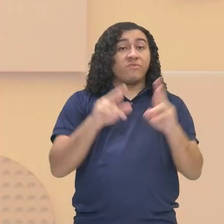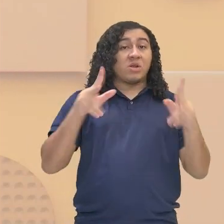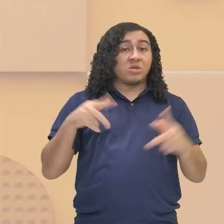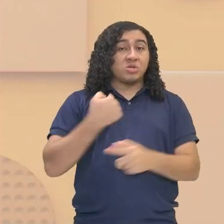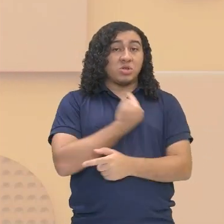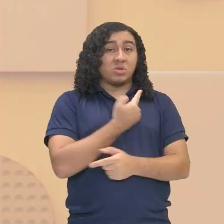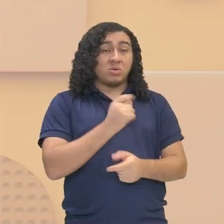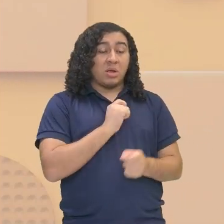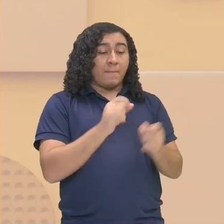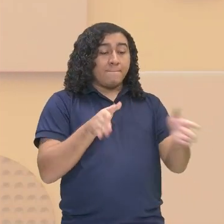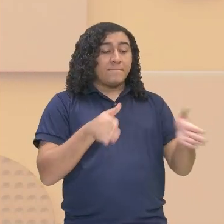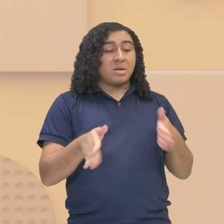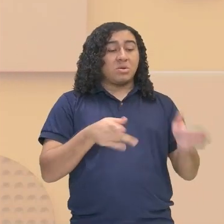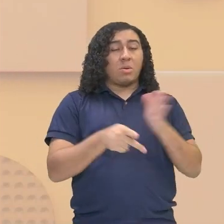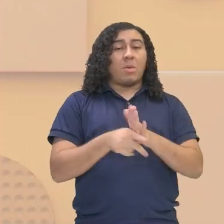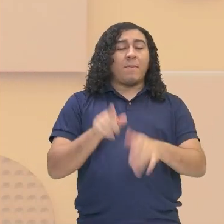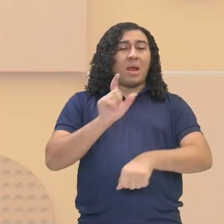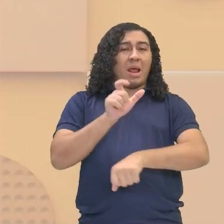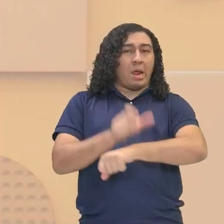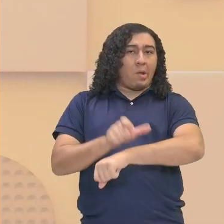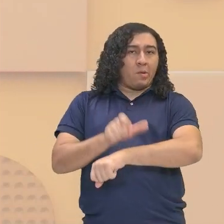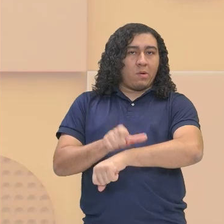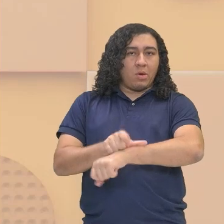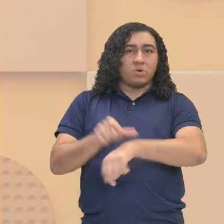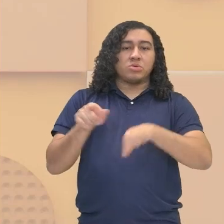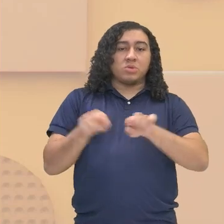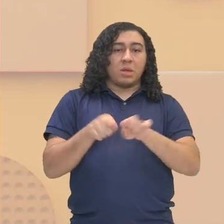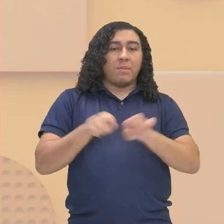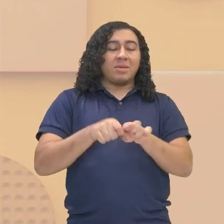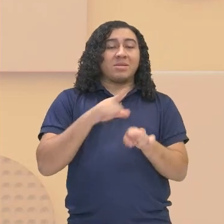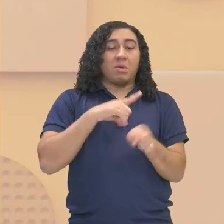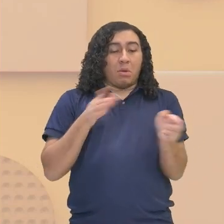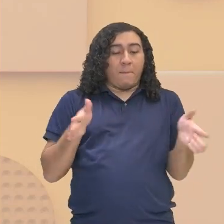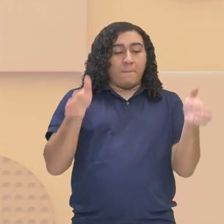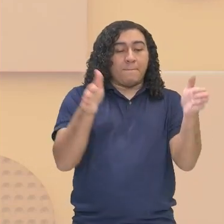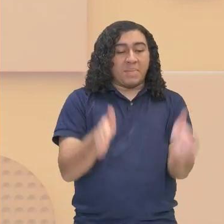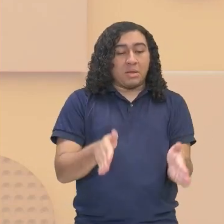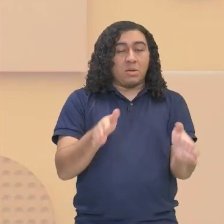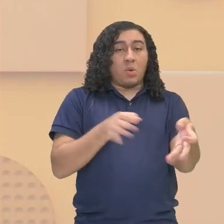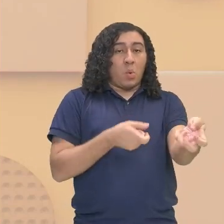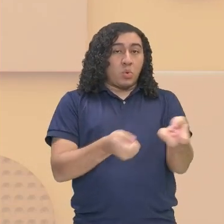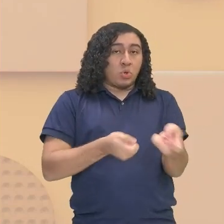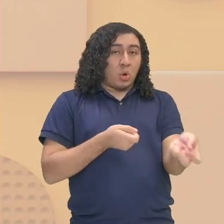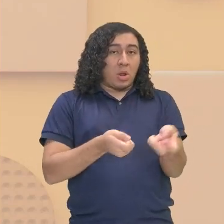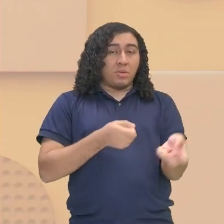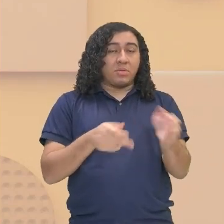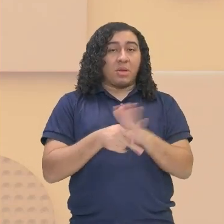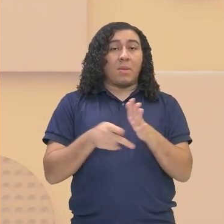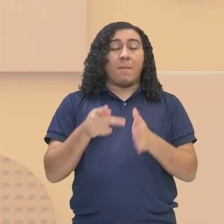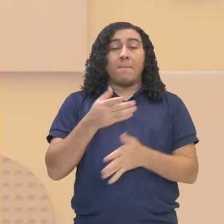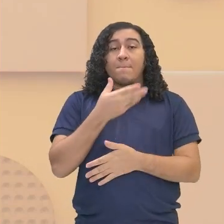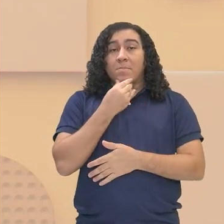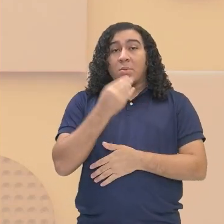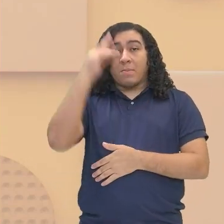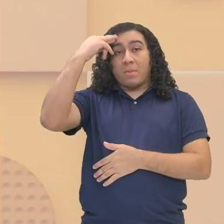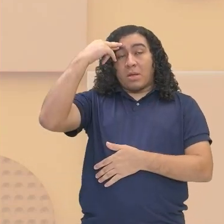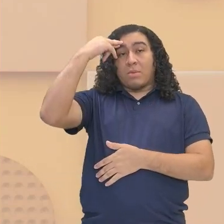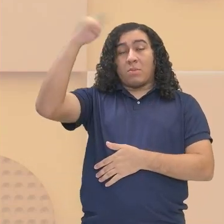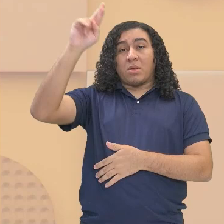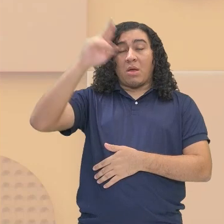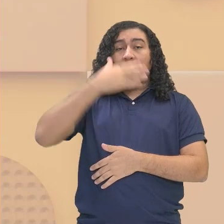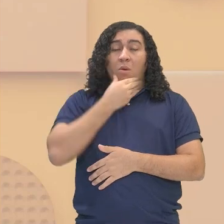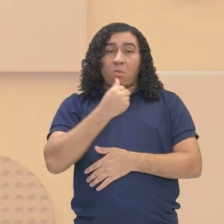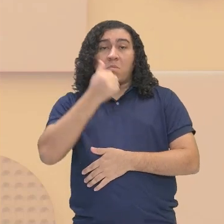nesse tempo, né, do relógio, nesse tempo, então, aí muito controlado, então, pelo patrão, né, já que, como o